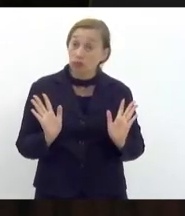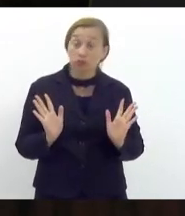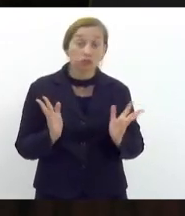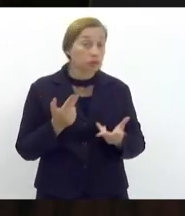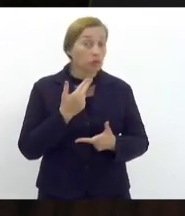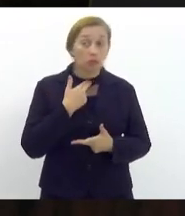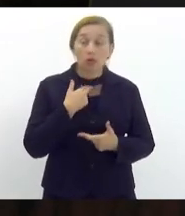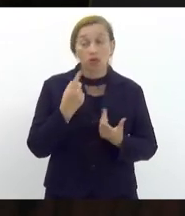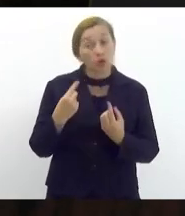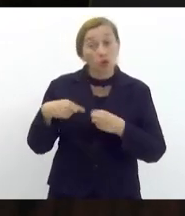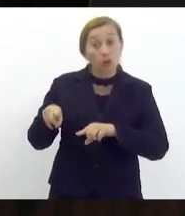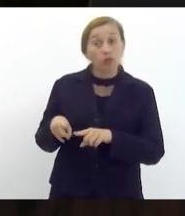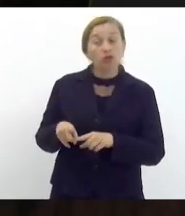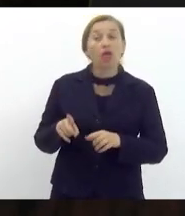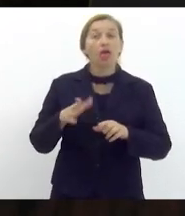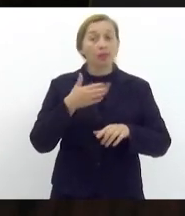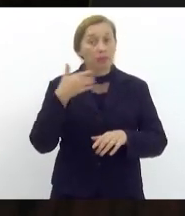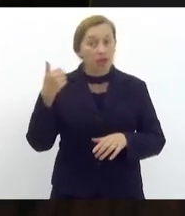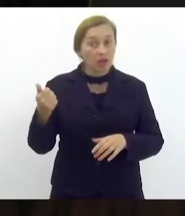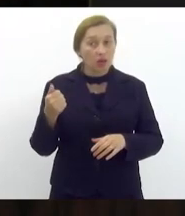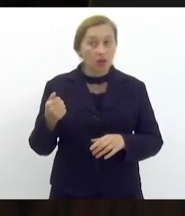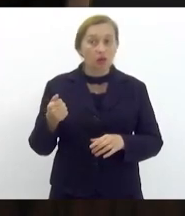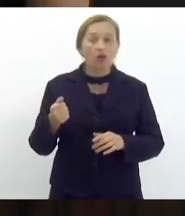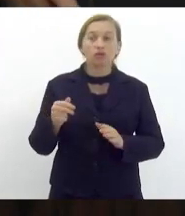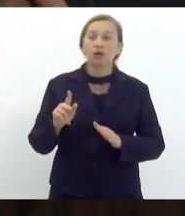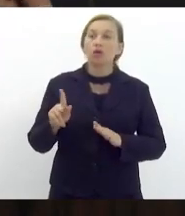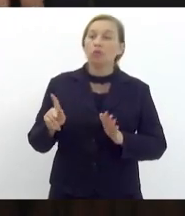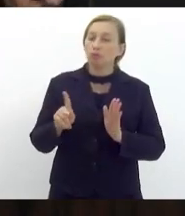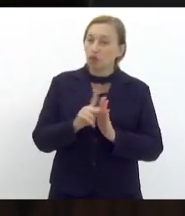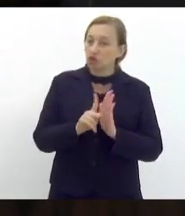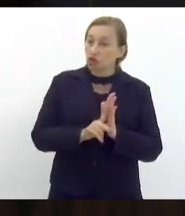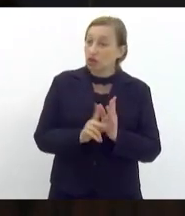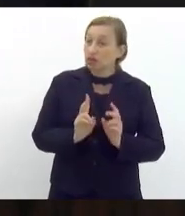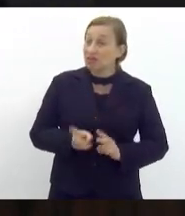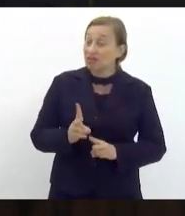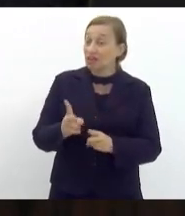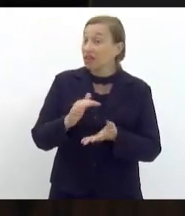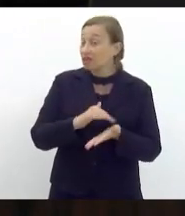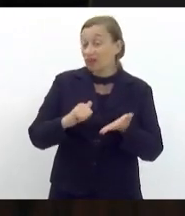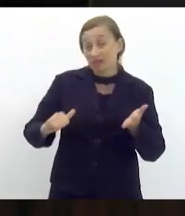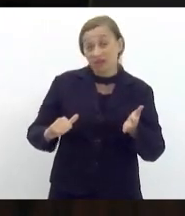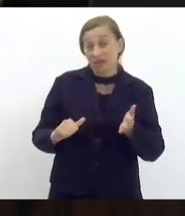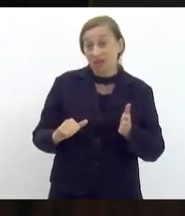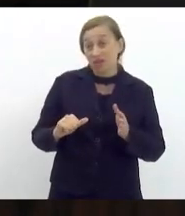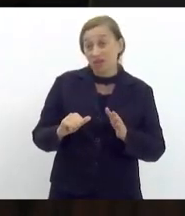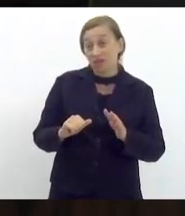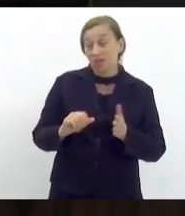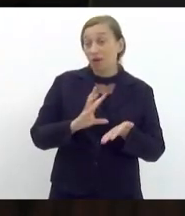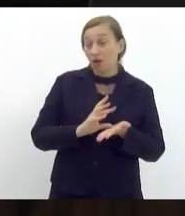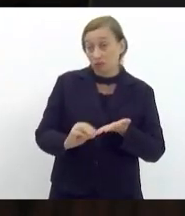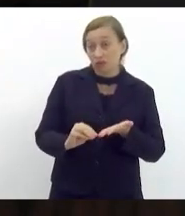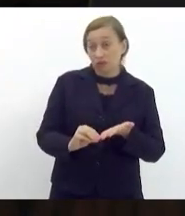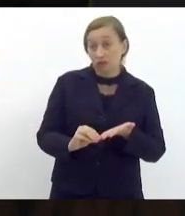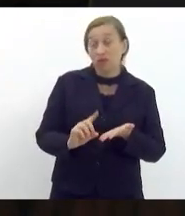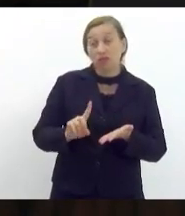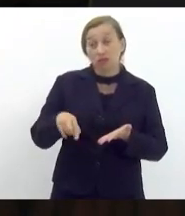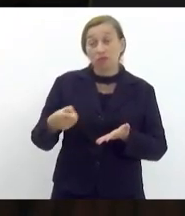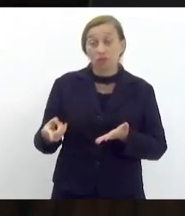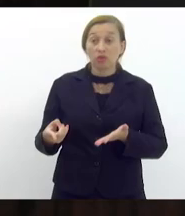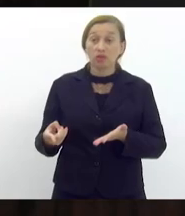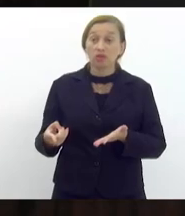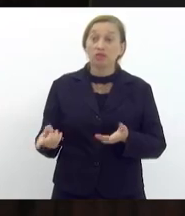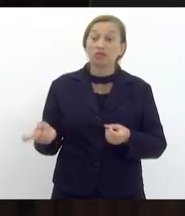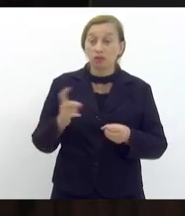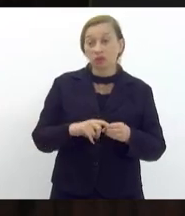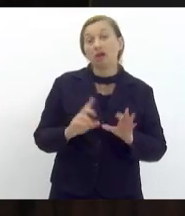disso seguir novamente porque ele vai sair de pauta de qualquer forma se tirar tudo bem